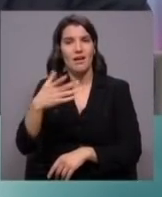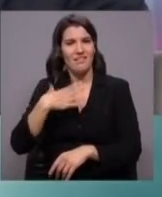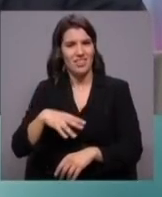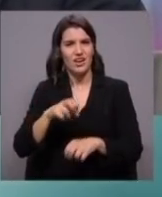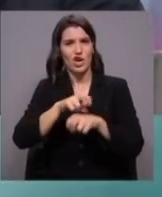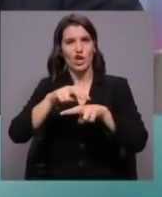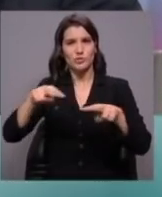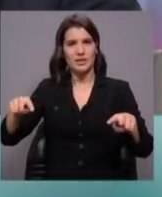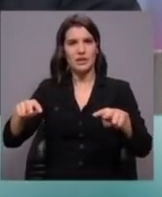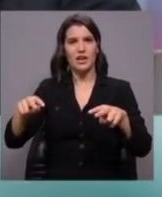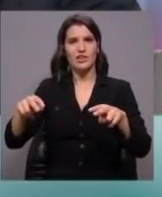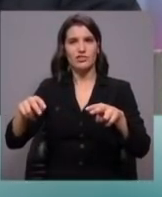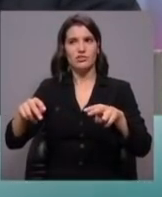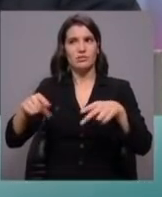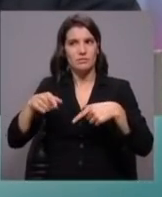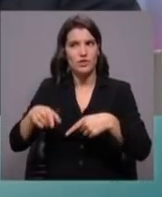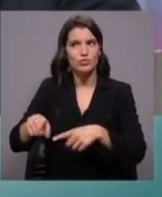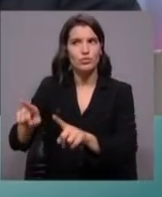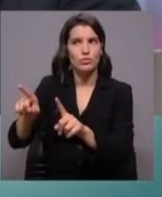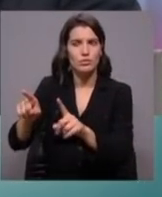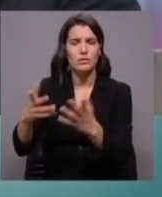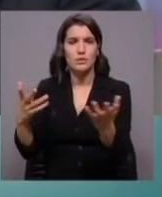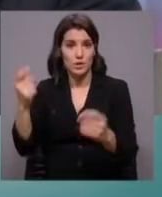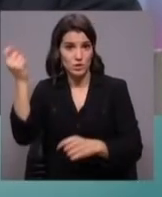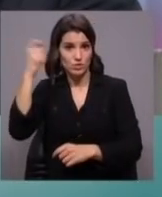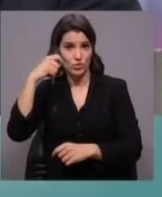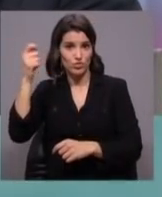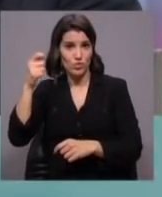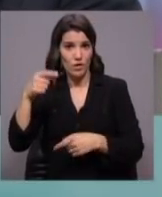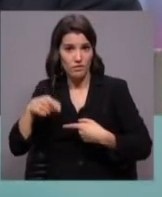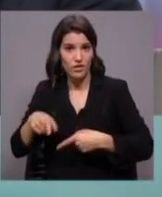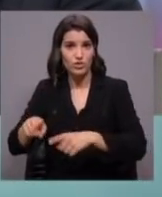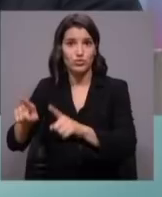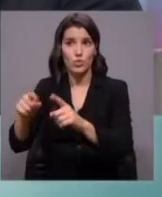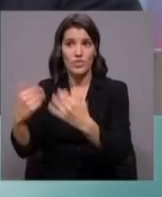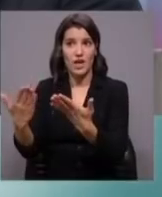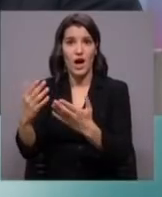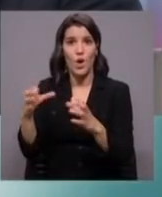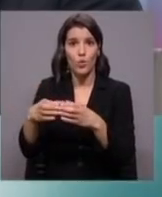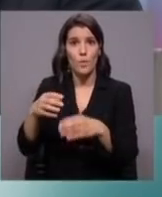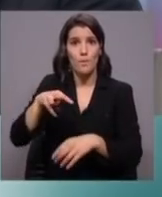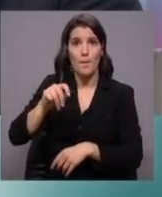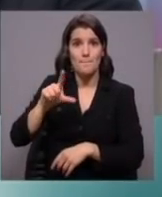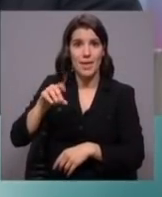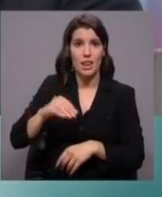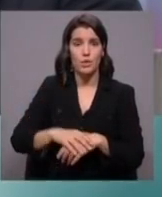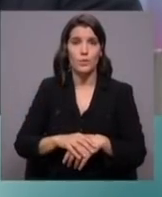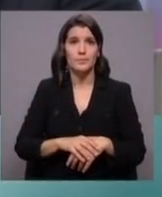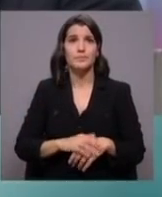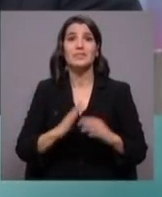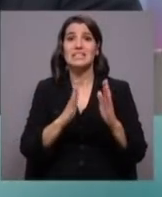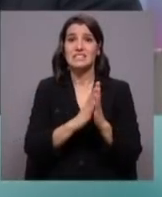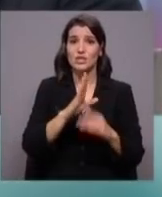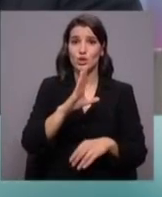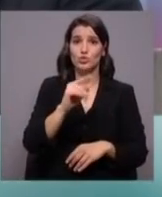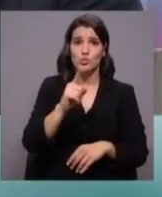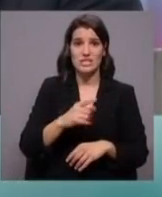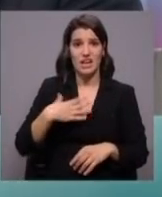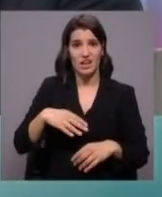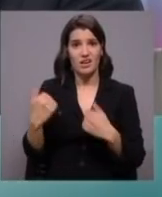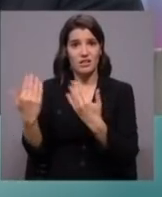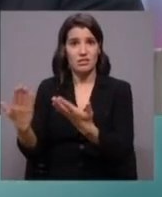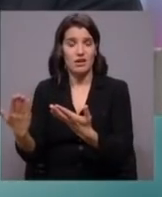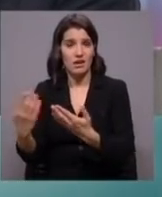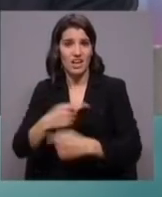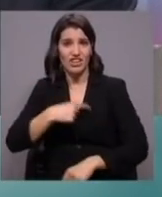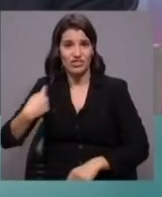eu pergunto, quer entregar o São João ao Grupo Melo? Quer entregar o São José aos chineses da Fosun? A quem é que quer entregar o